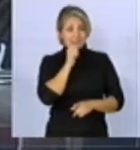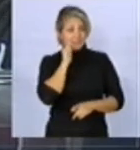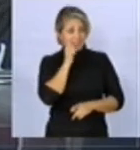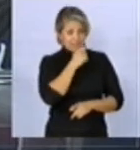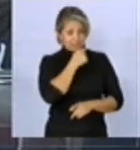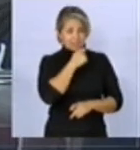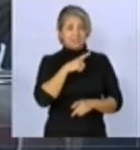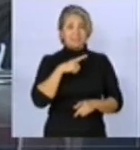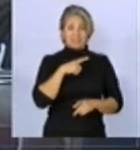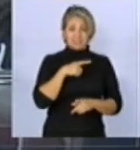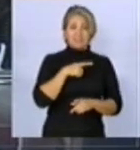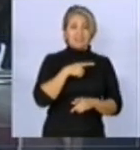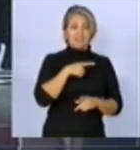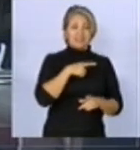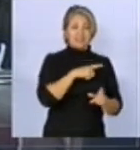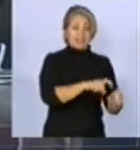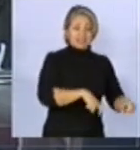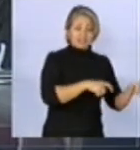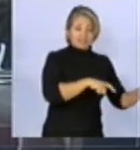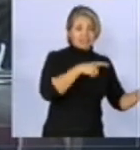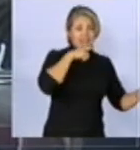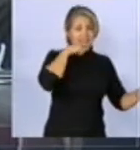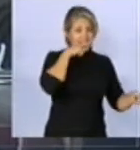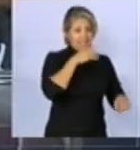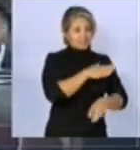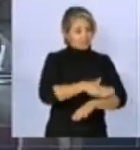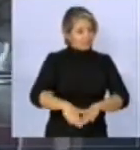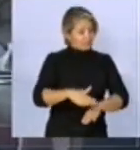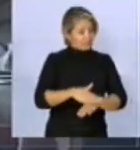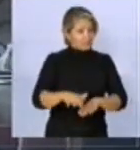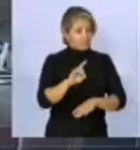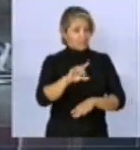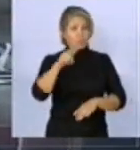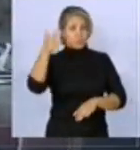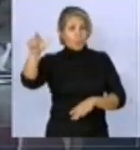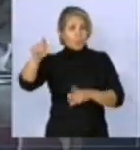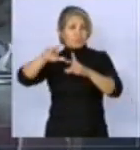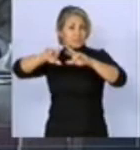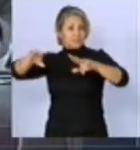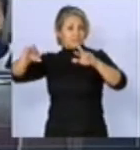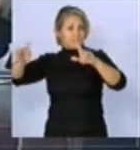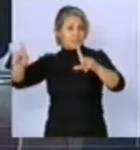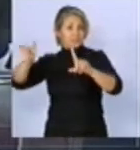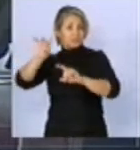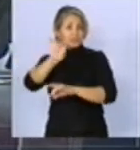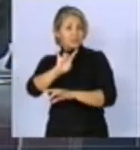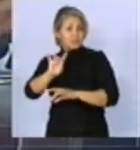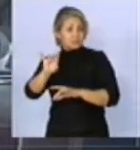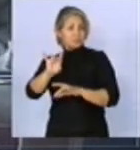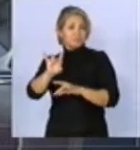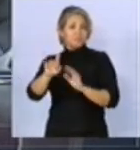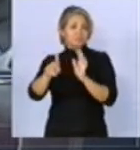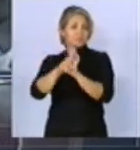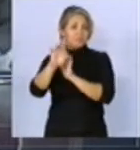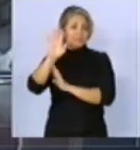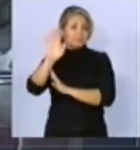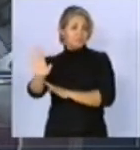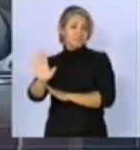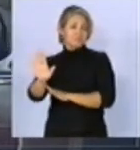agricultura de cana-de-açúcar 7 o resto não é nem agricultura remanescente EA agricultura inteligente